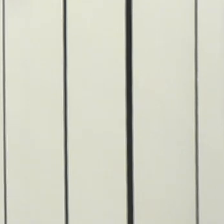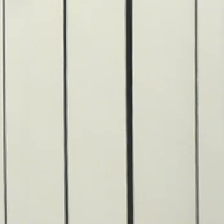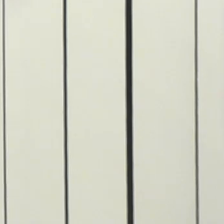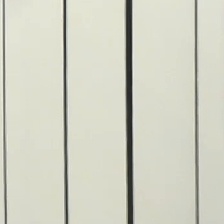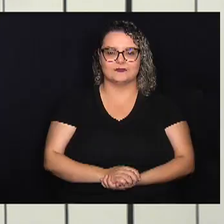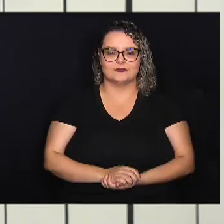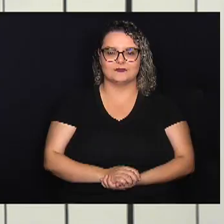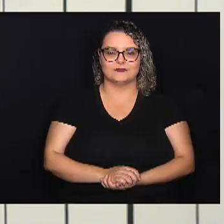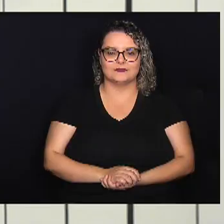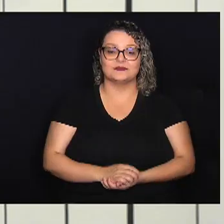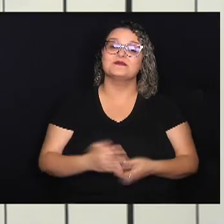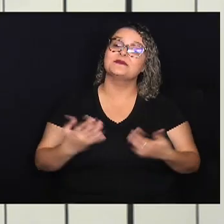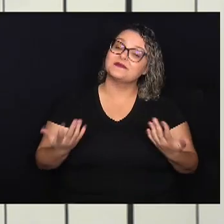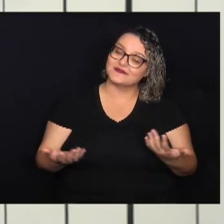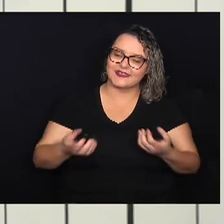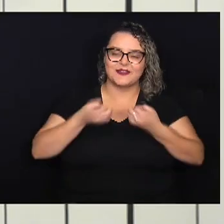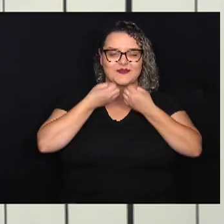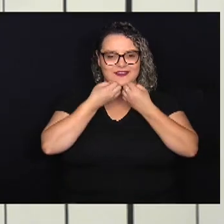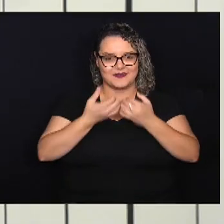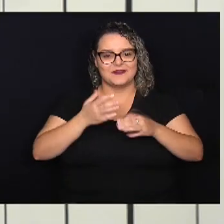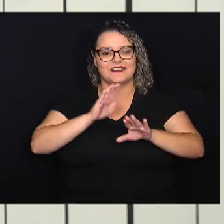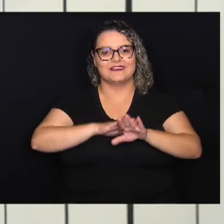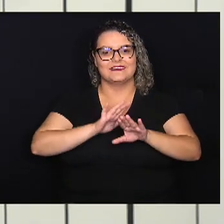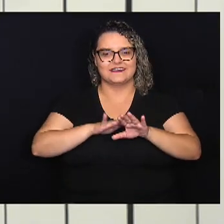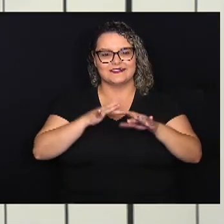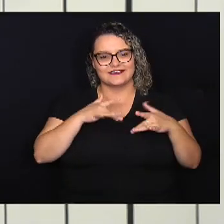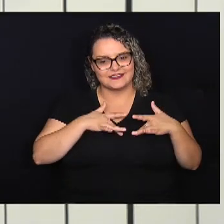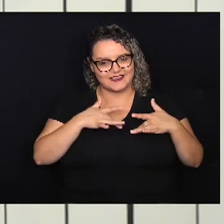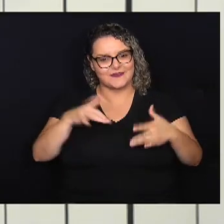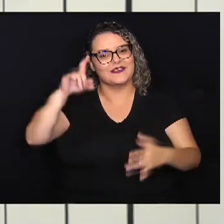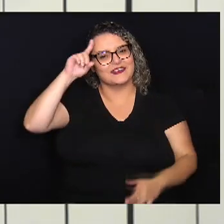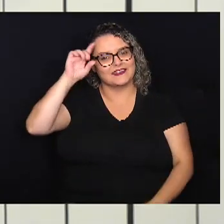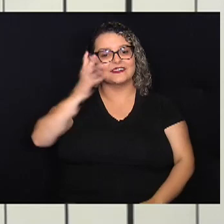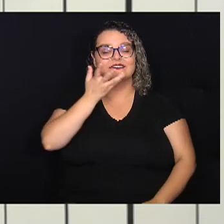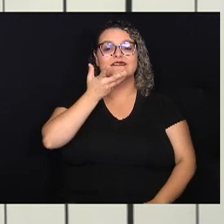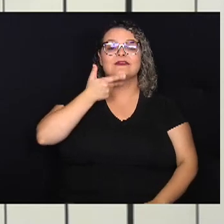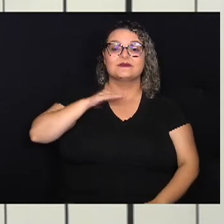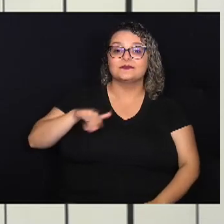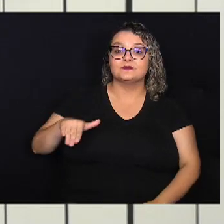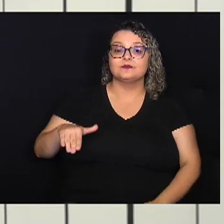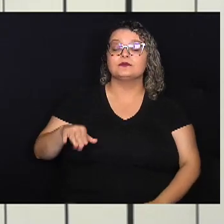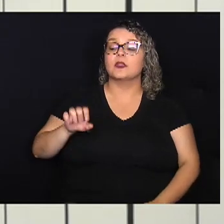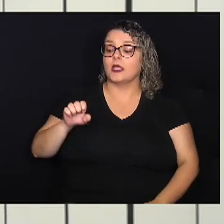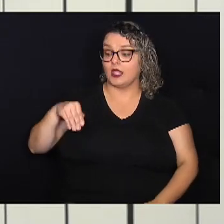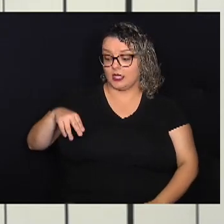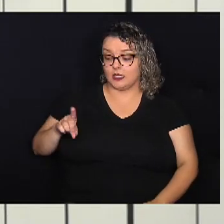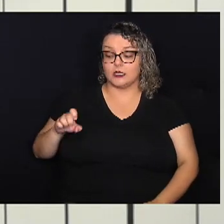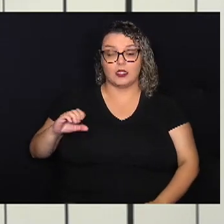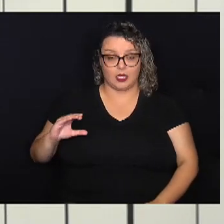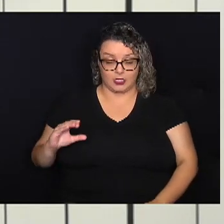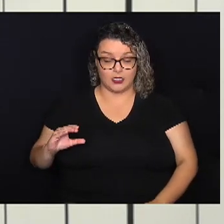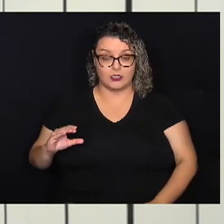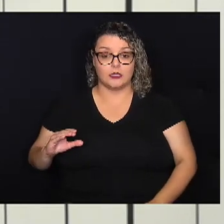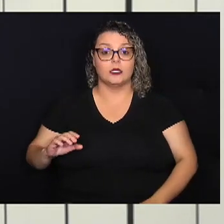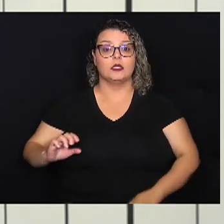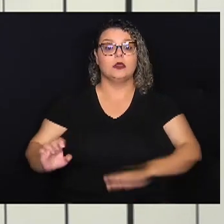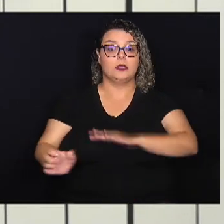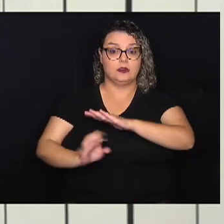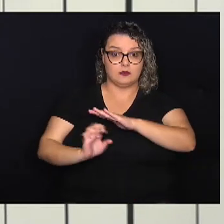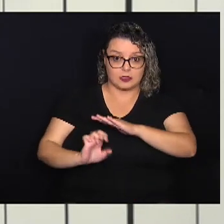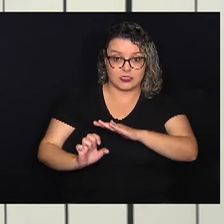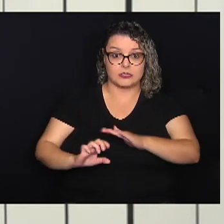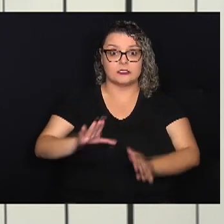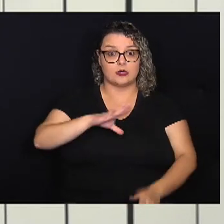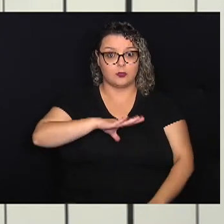Tá aí uma boa atitude solidária também para este Dia das Crianças. E a INDEC, Empresa Municipal de Desenvolvimento de